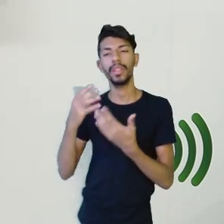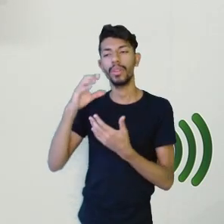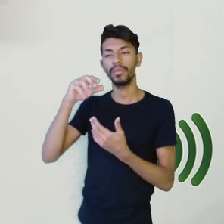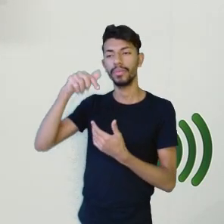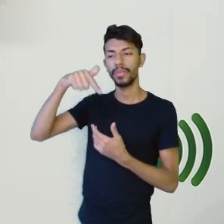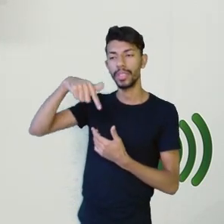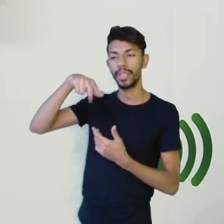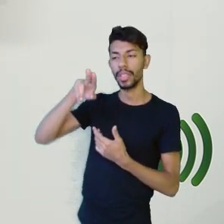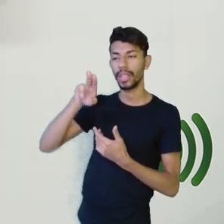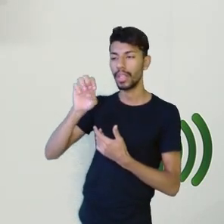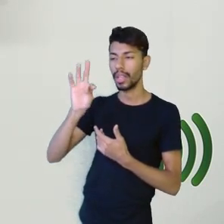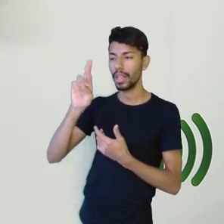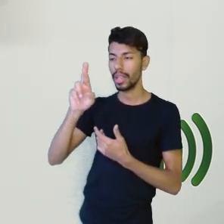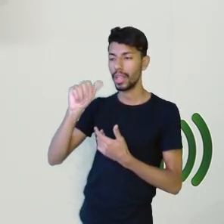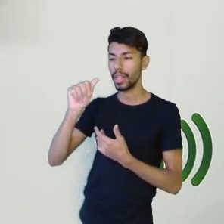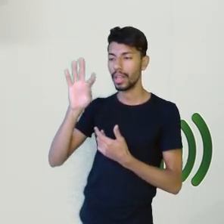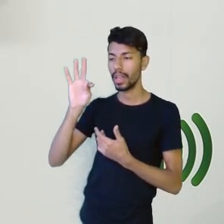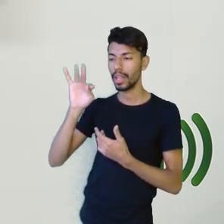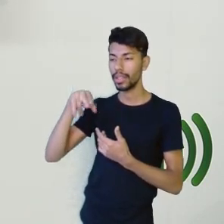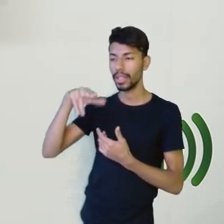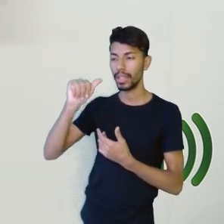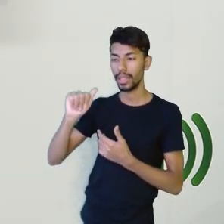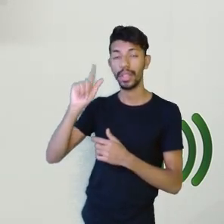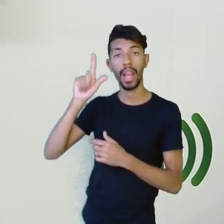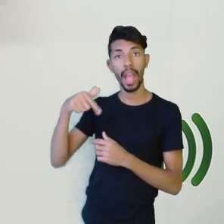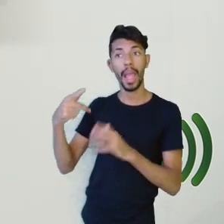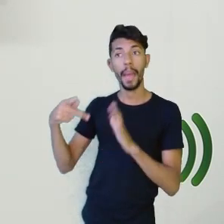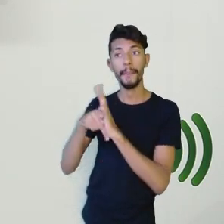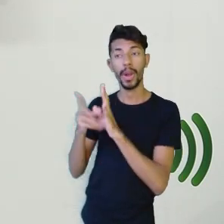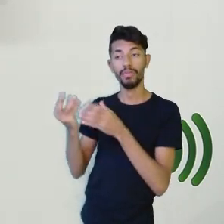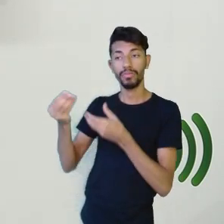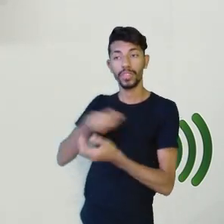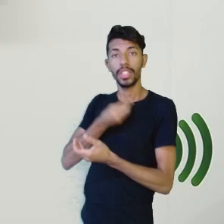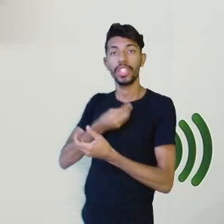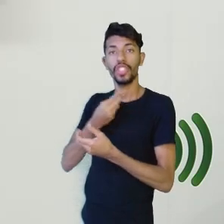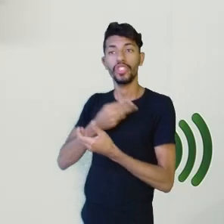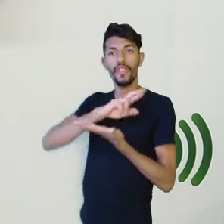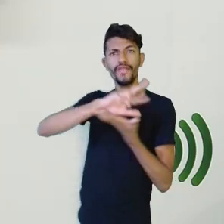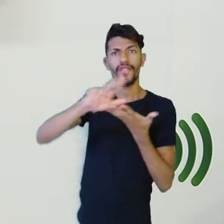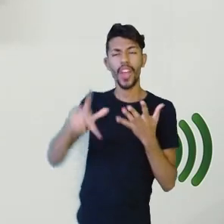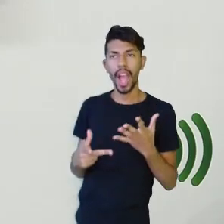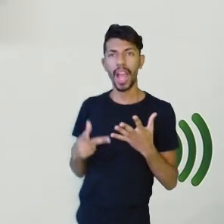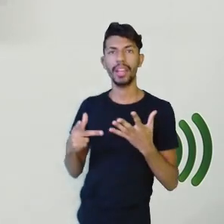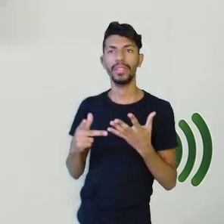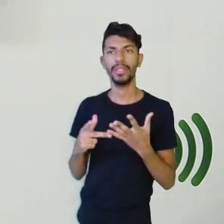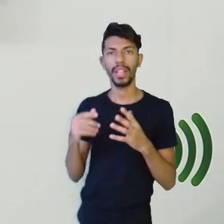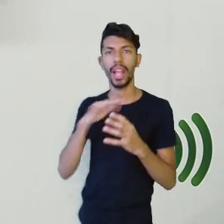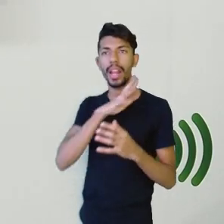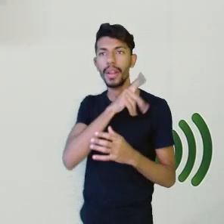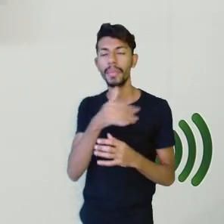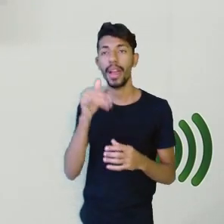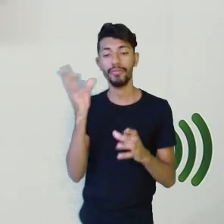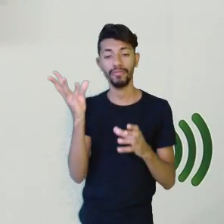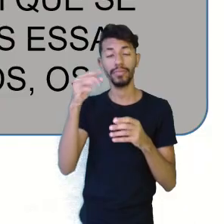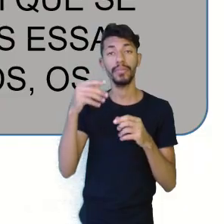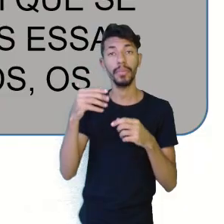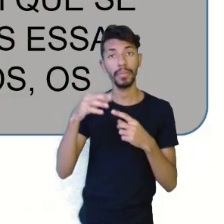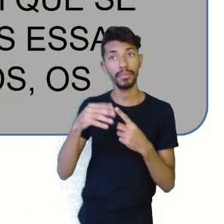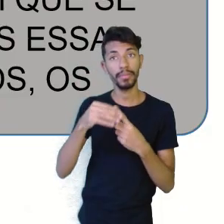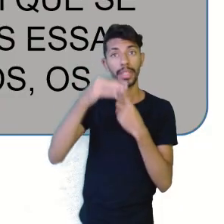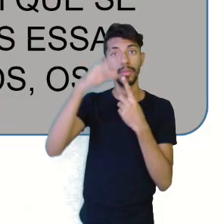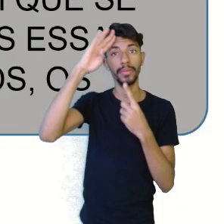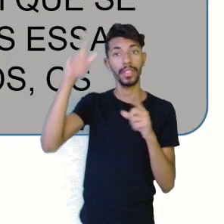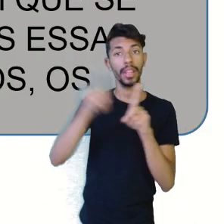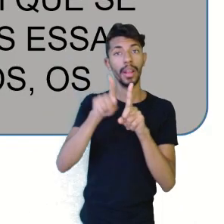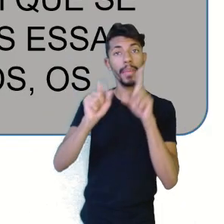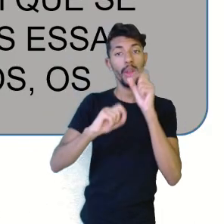está presente em muitos seres, inclusive nas penas das aves. Olha o que ele fala aqui, ó. As penas são